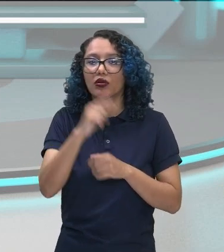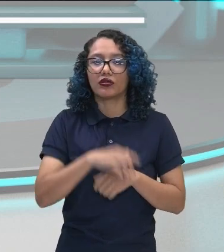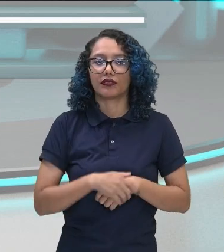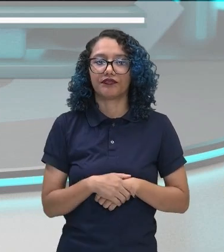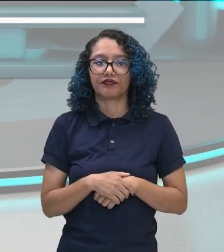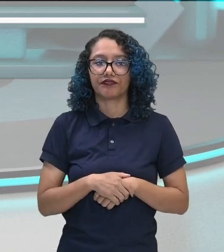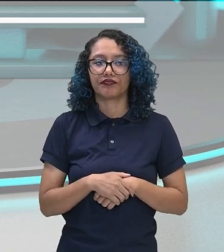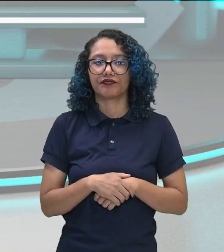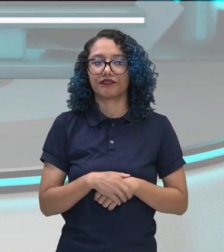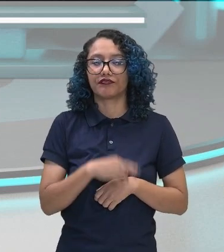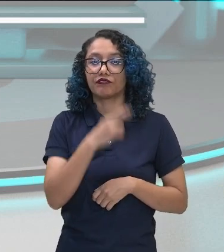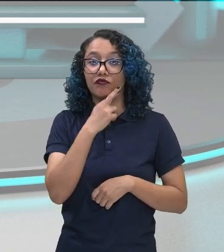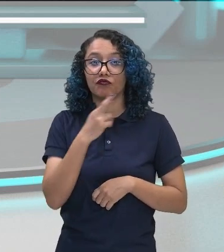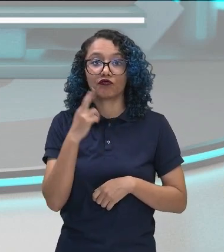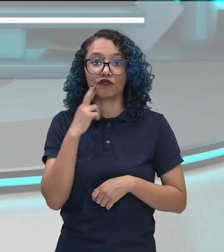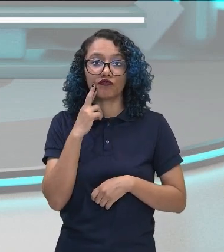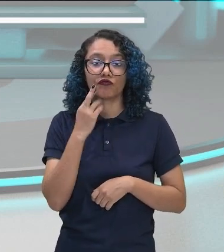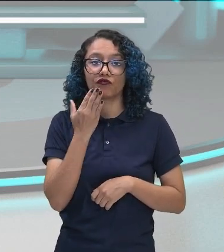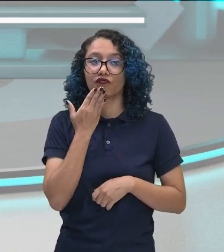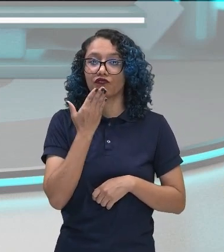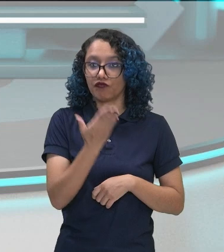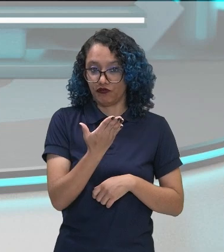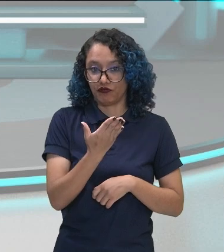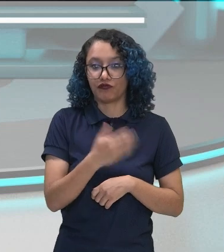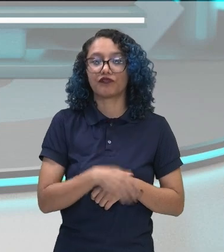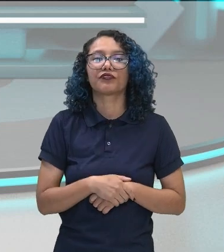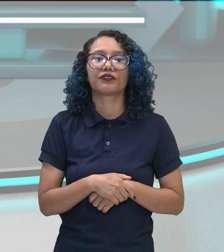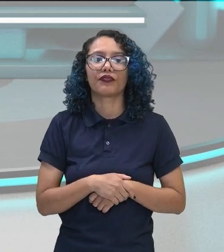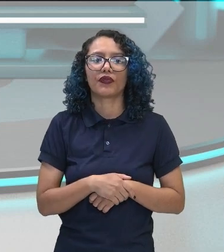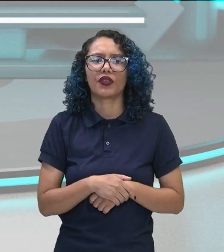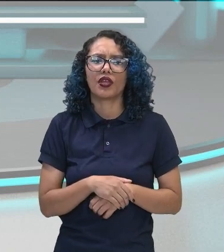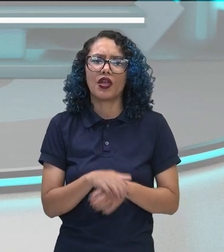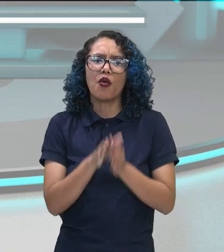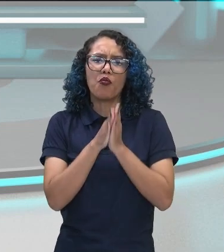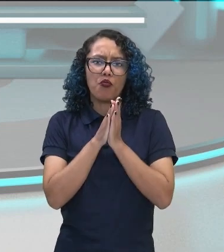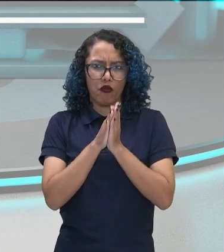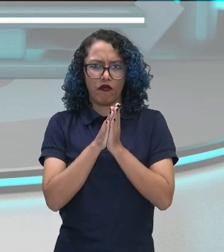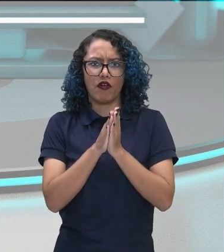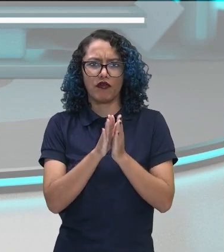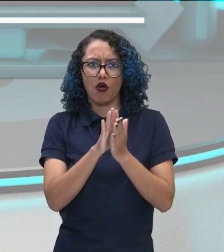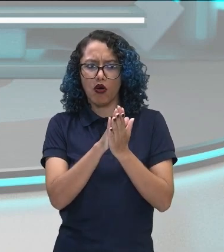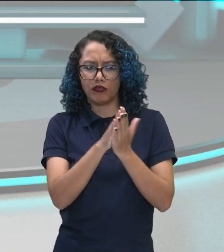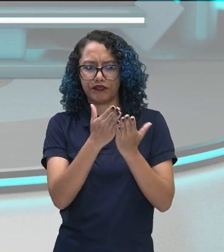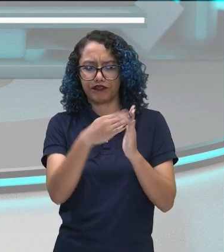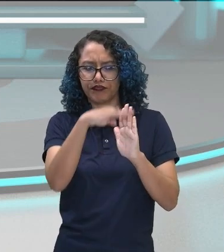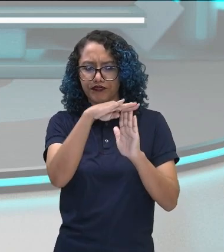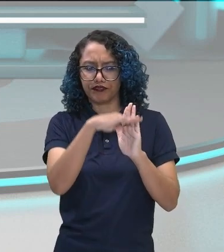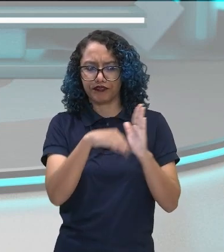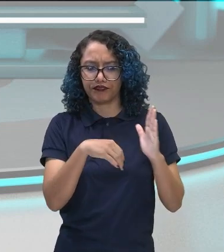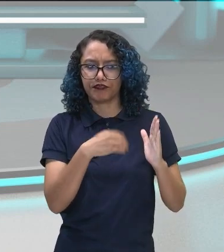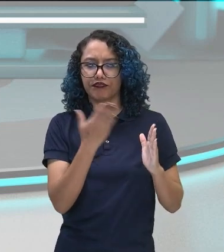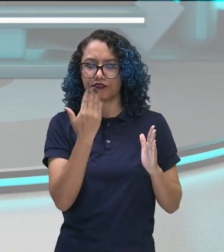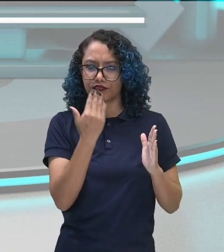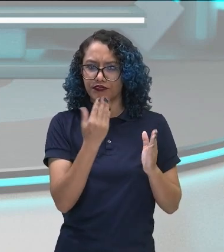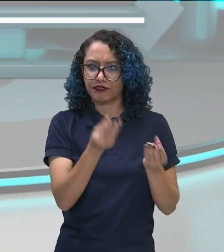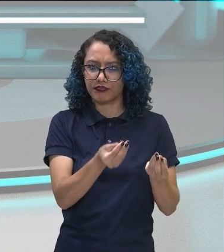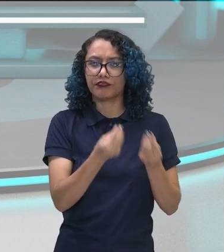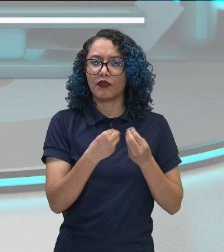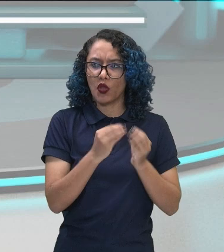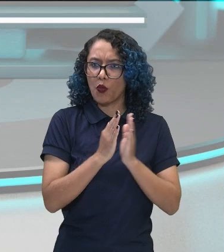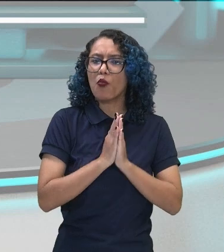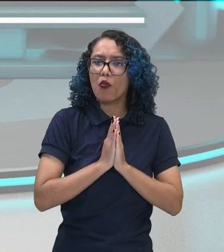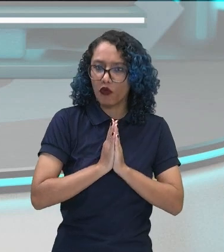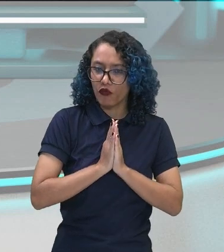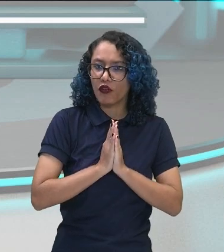um restaurante. Por favor, poderia trazer-me o cardápio? De uma forma polida, educada,